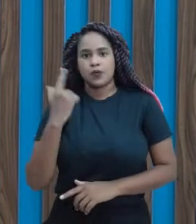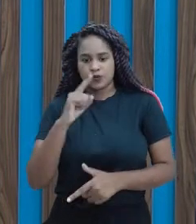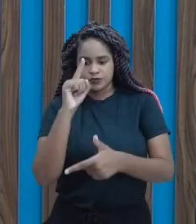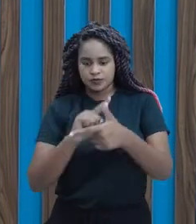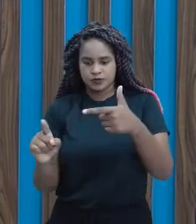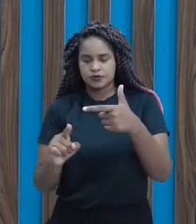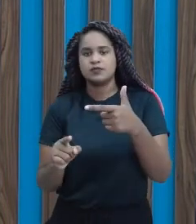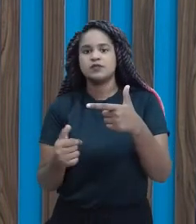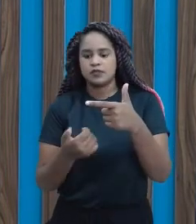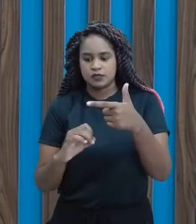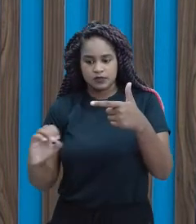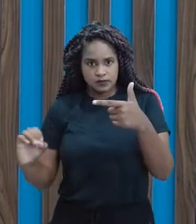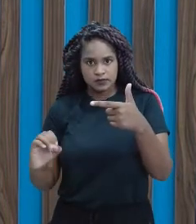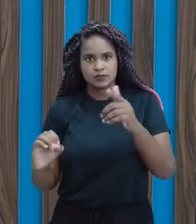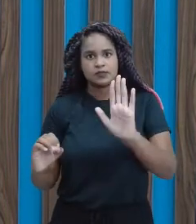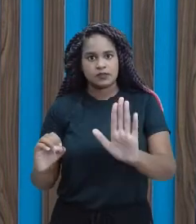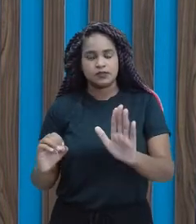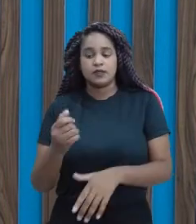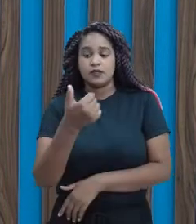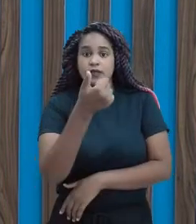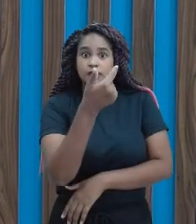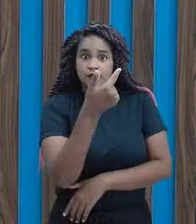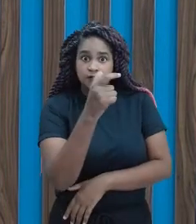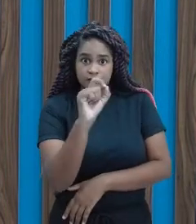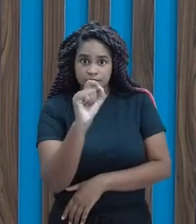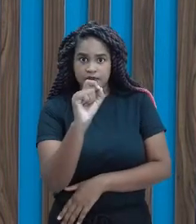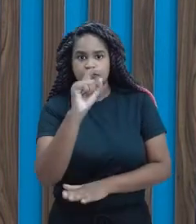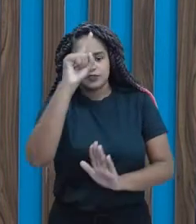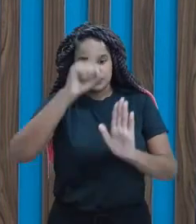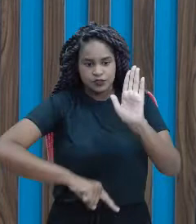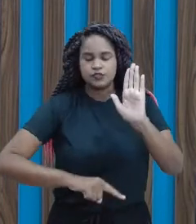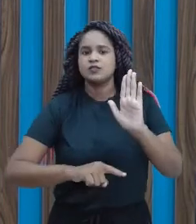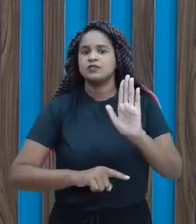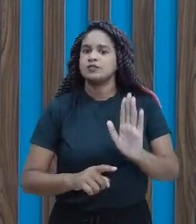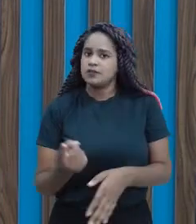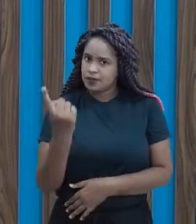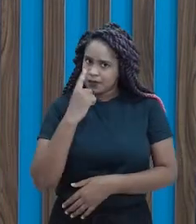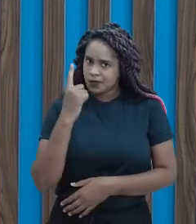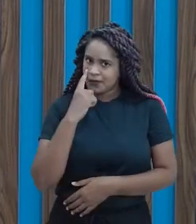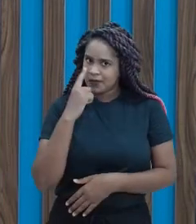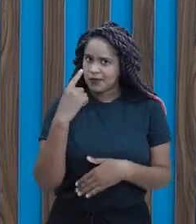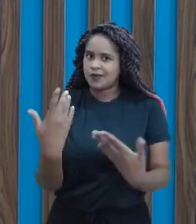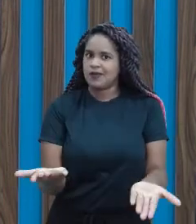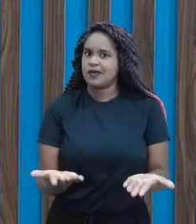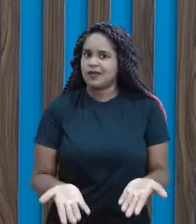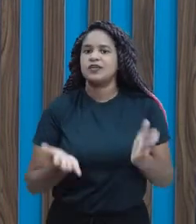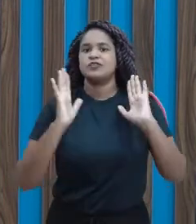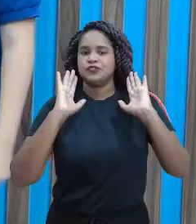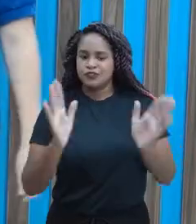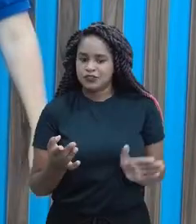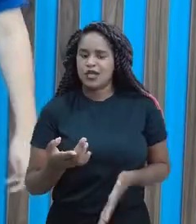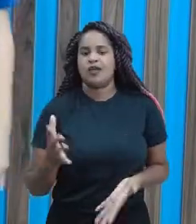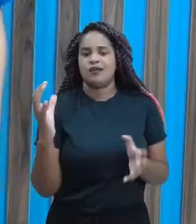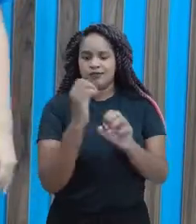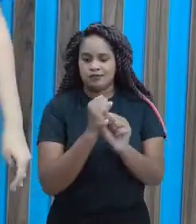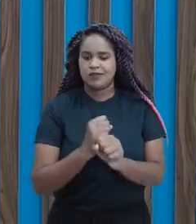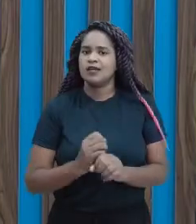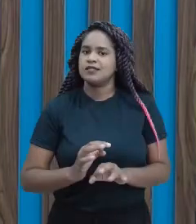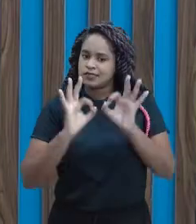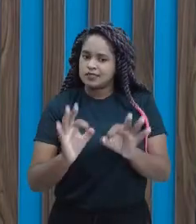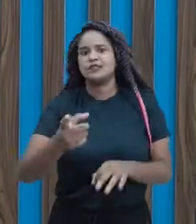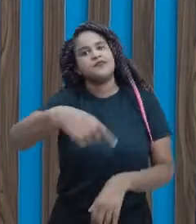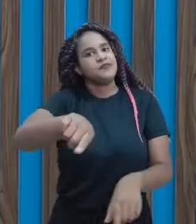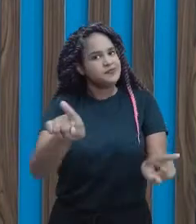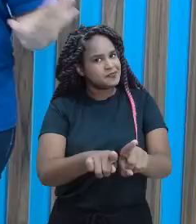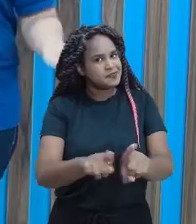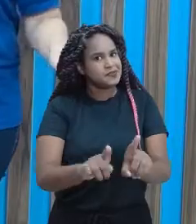preço em 100 partes, né, então 20 é o tirado ali, né? Então, olha aí, tá vendo? Pronto, ótimo. Então já vou saber calcular direitinho. Então, vocês também, né?